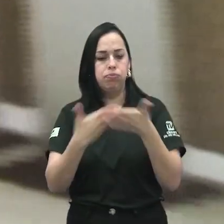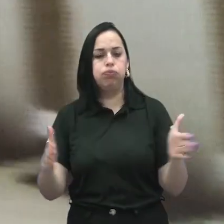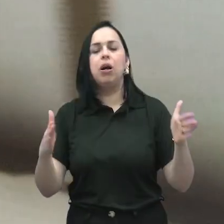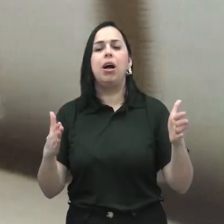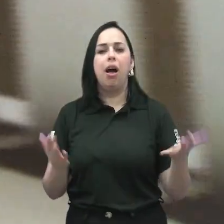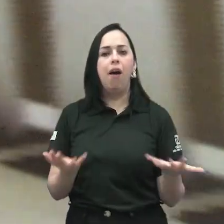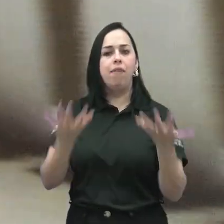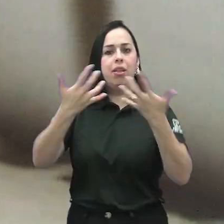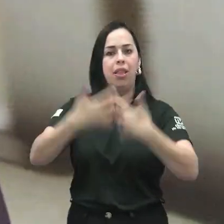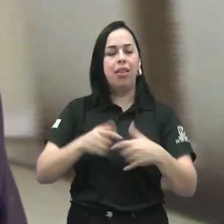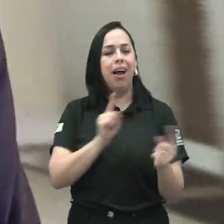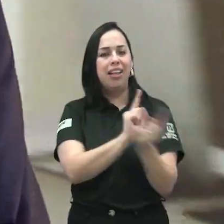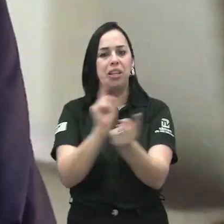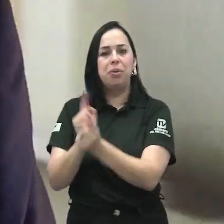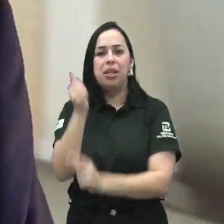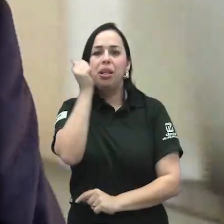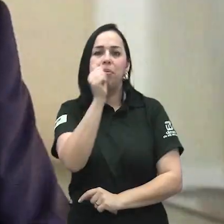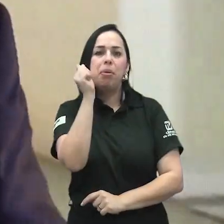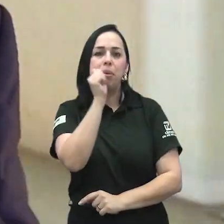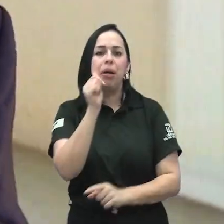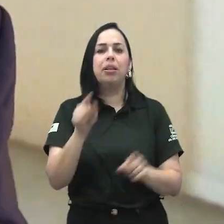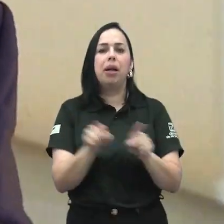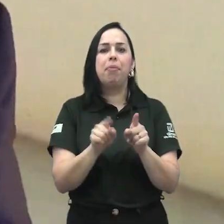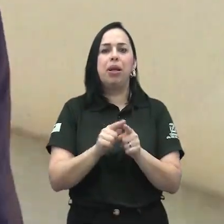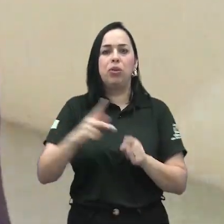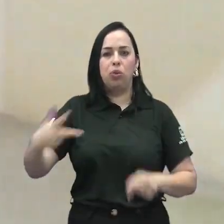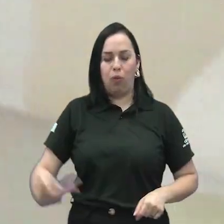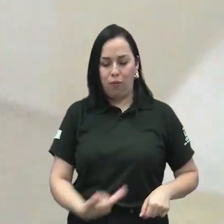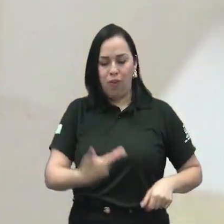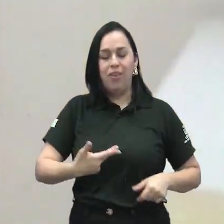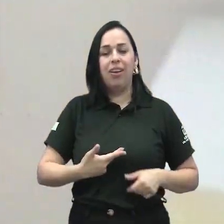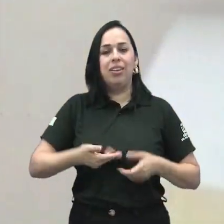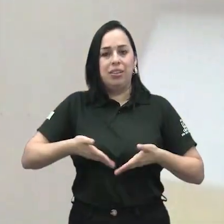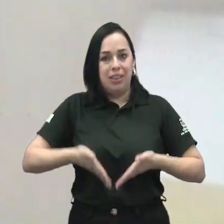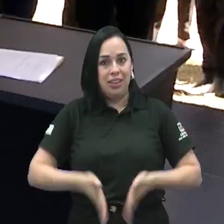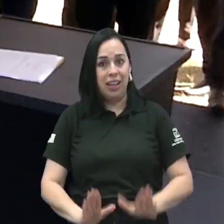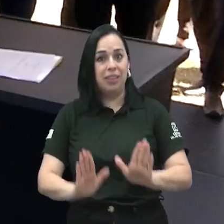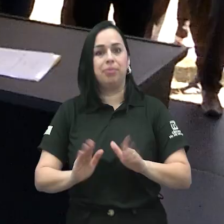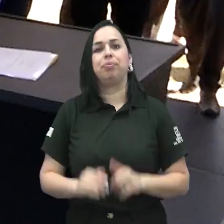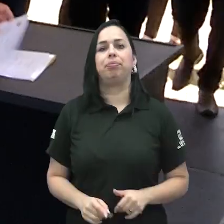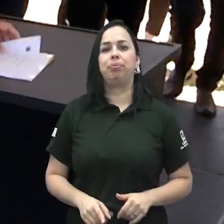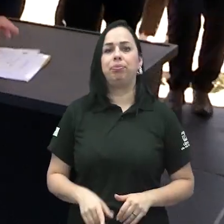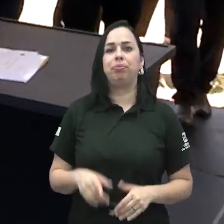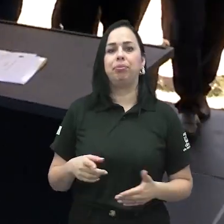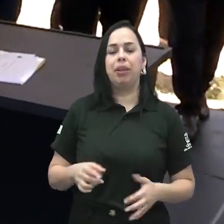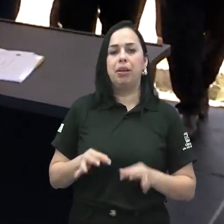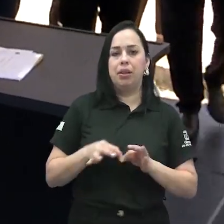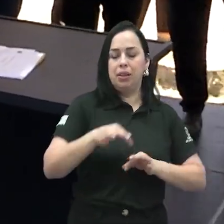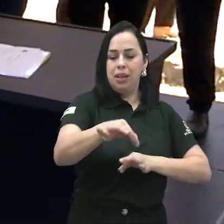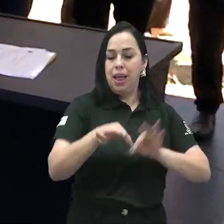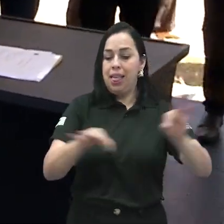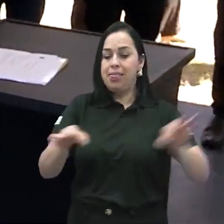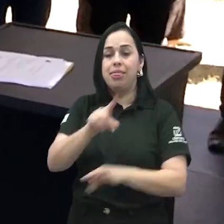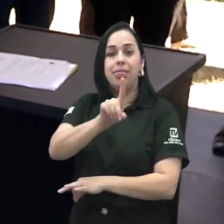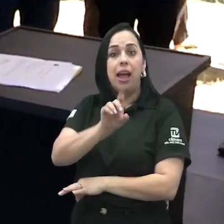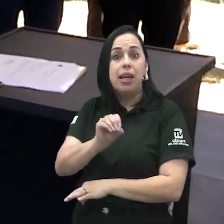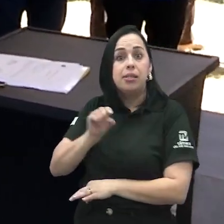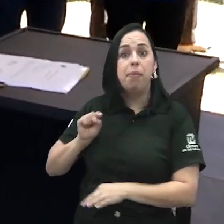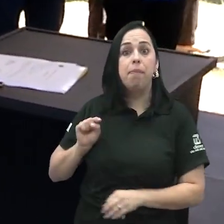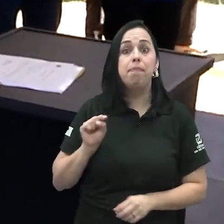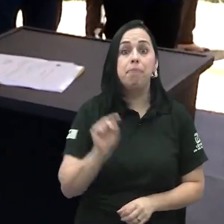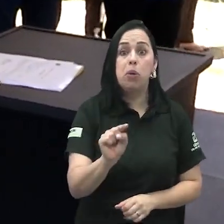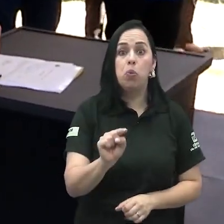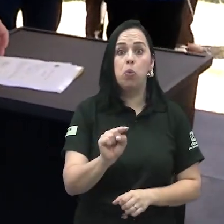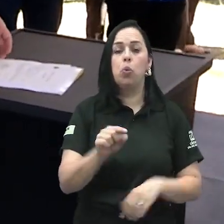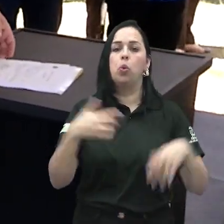aí, né, as mamães, né, os partos aí que teremos aí no futuro. A unidade terá 10 mil metros